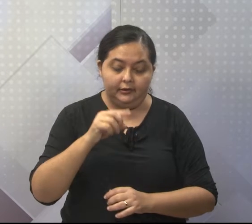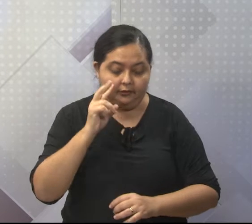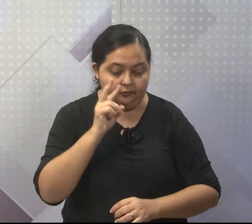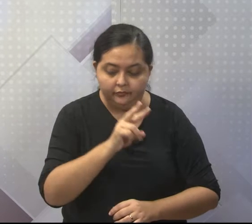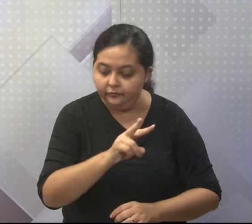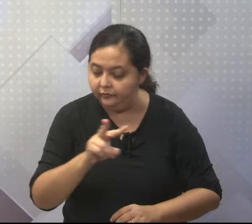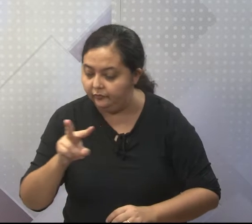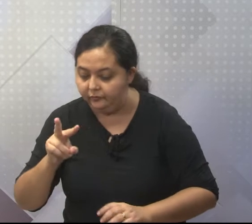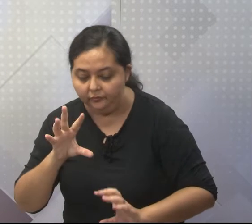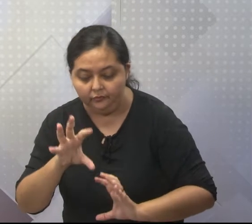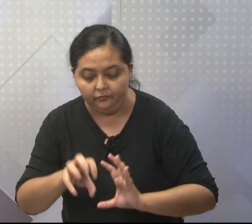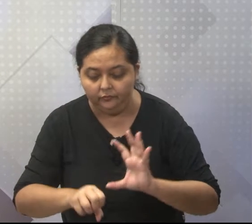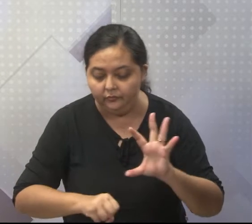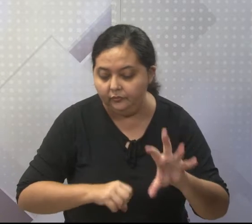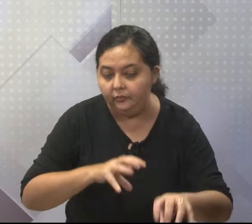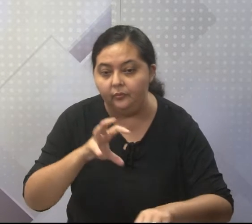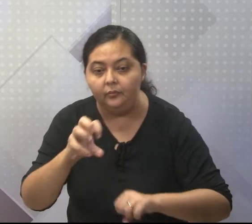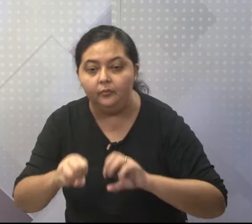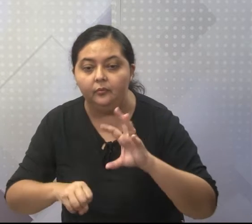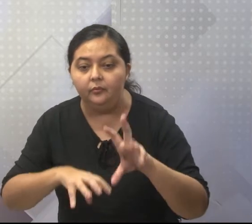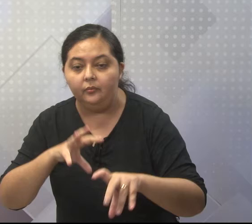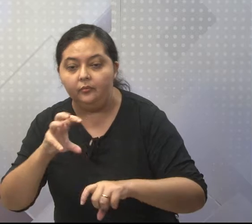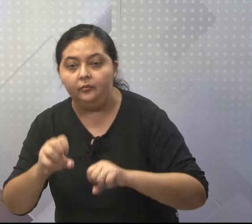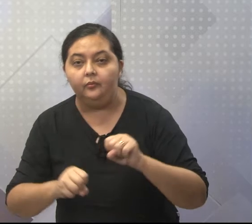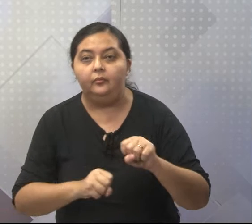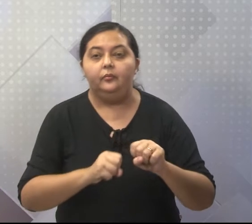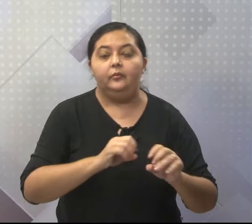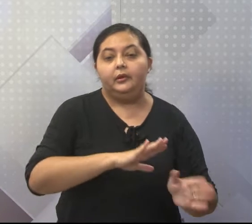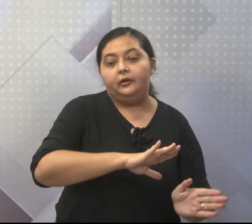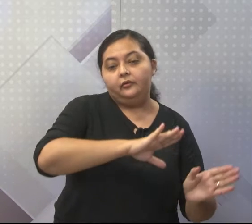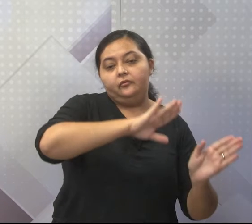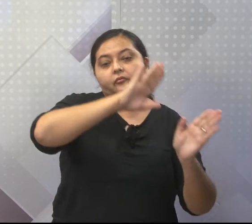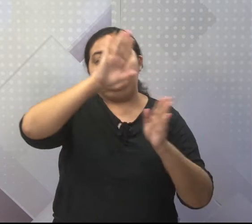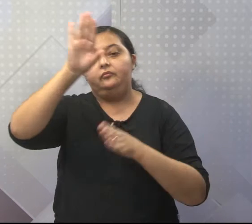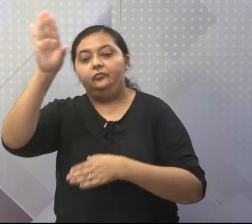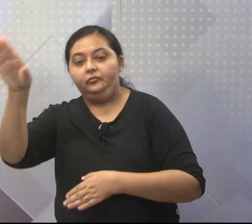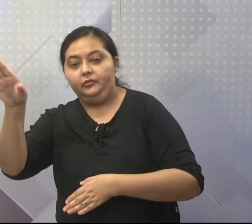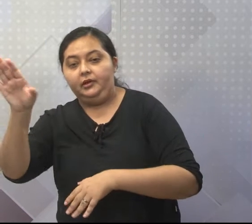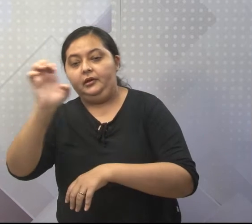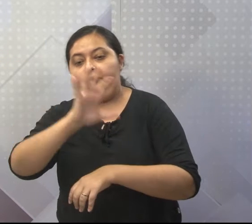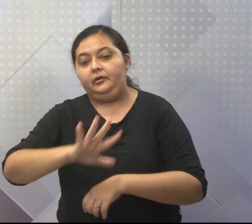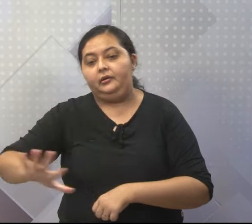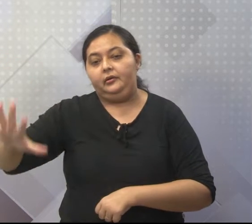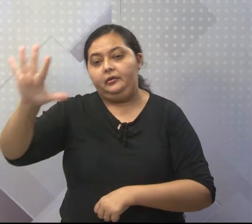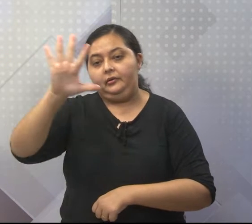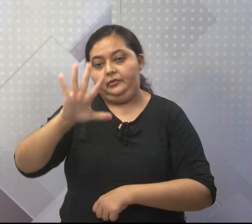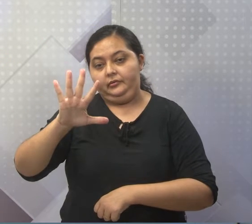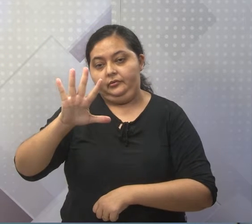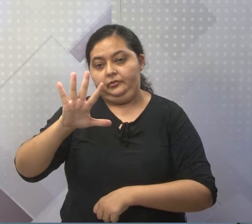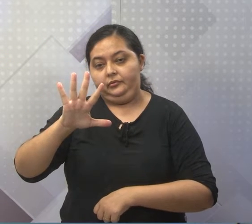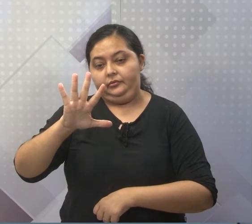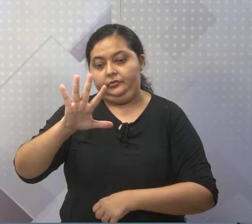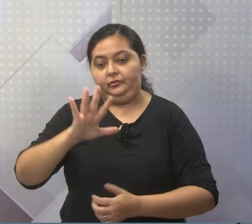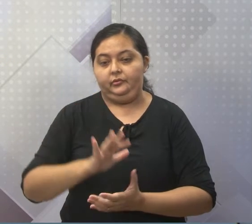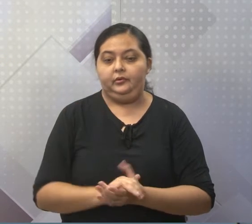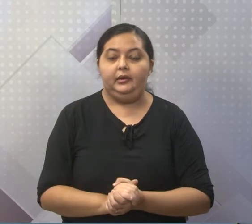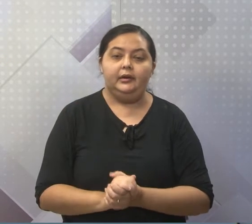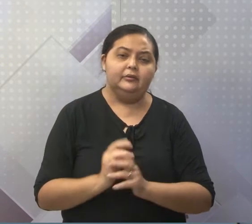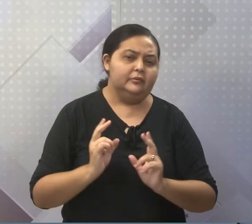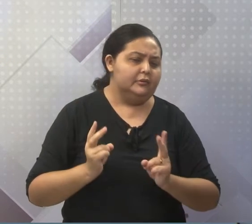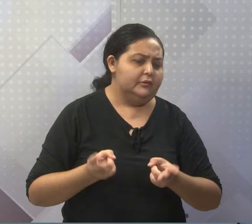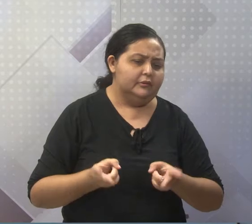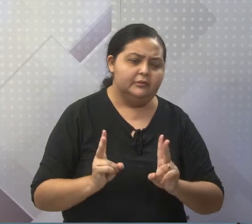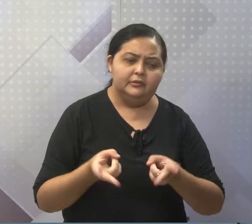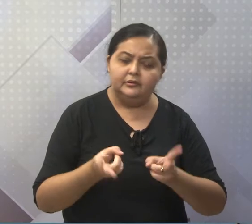a explorar pegando toda a vossa riqueza investir lá no culto né dele na Europa por exemplo Então desde